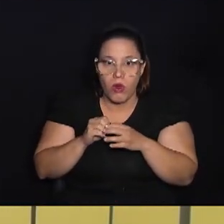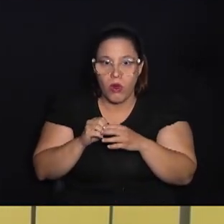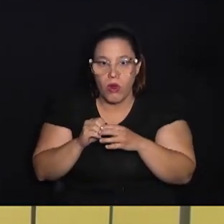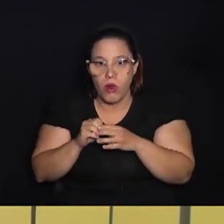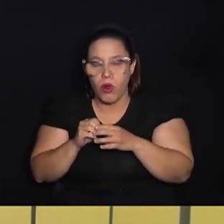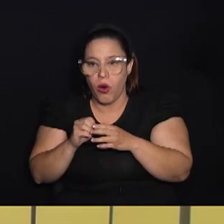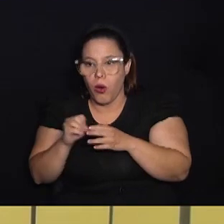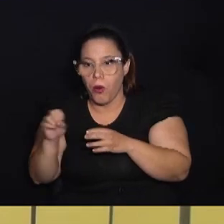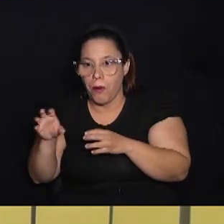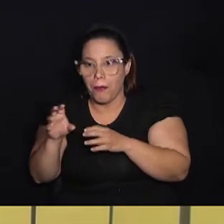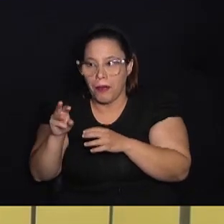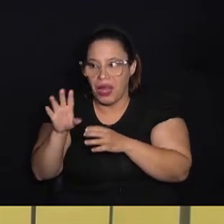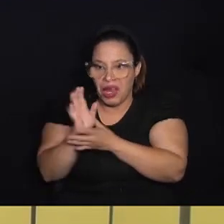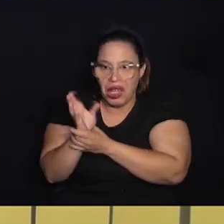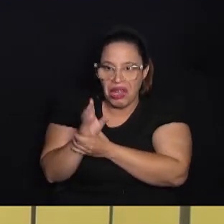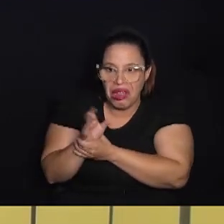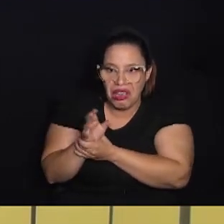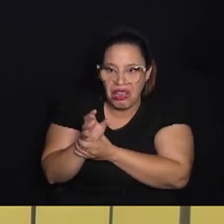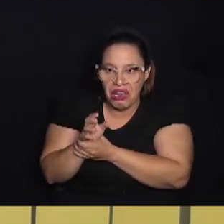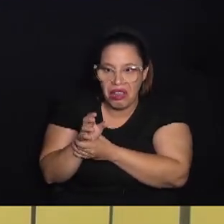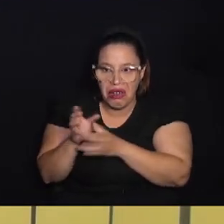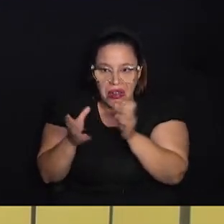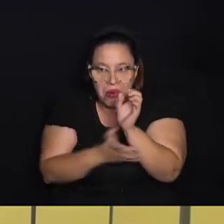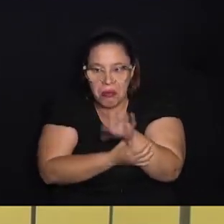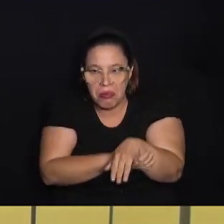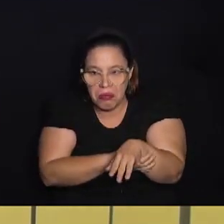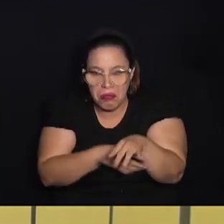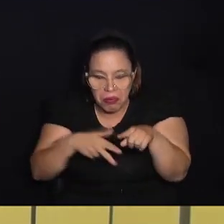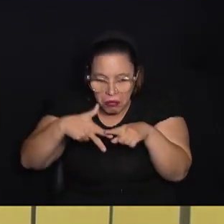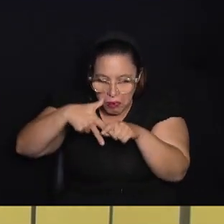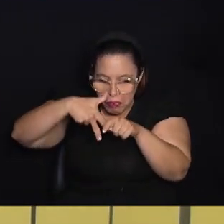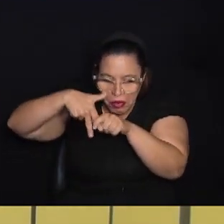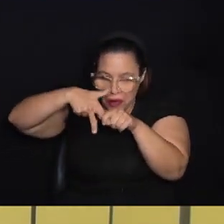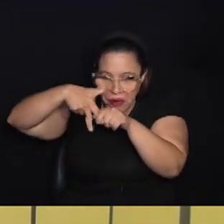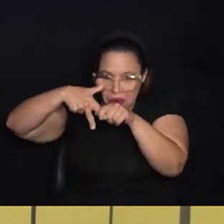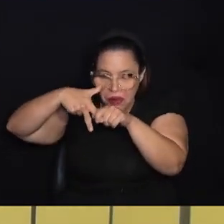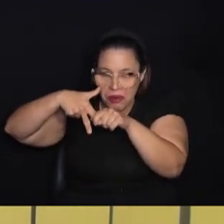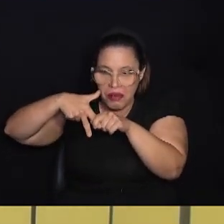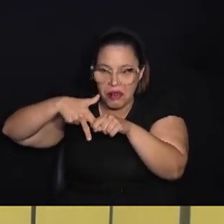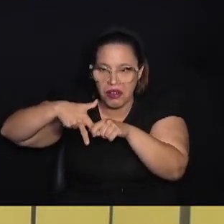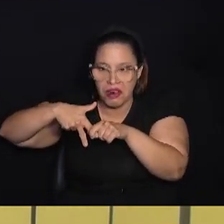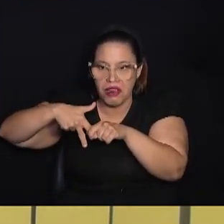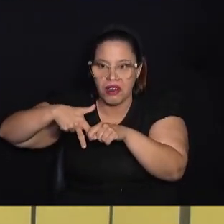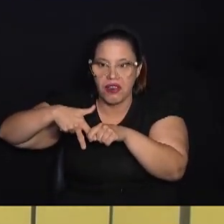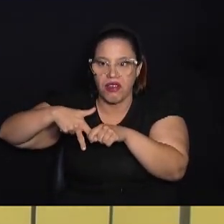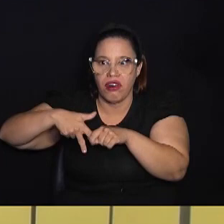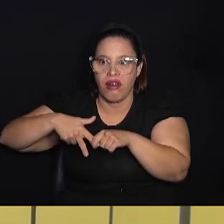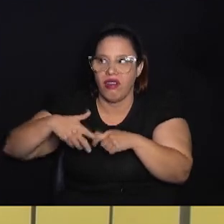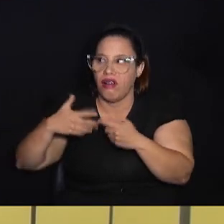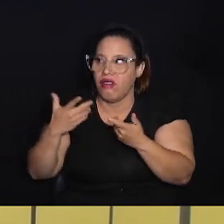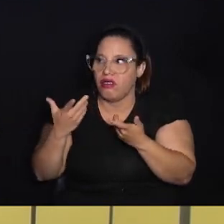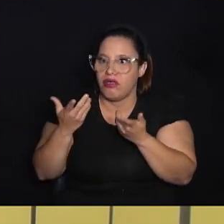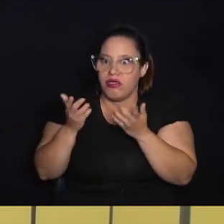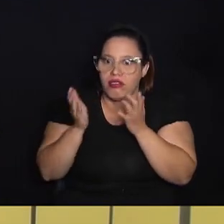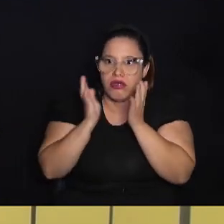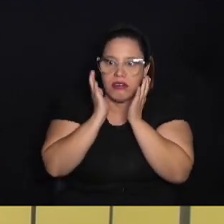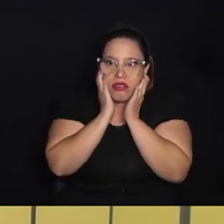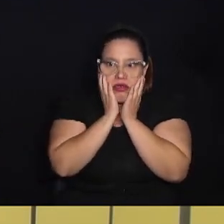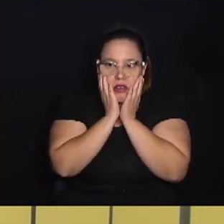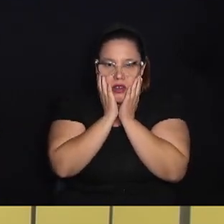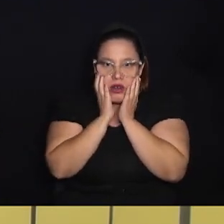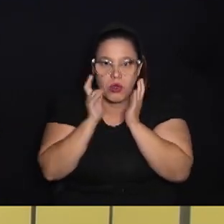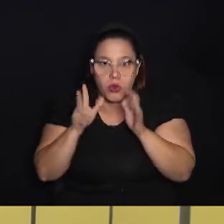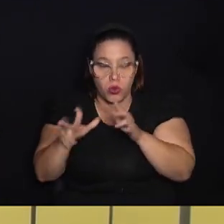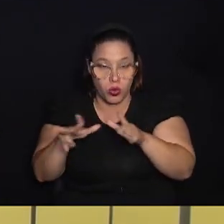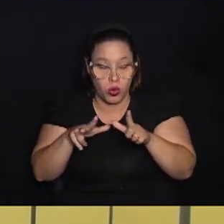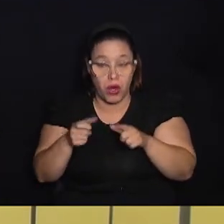então mão pedaço de perna por a explosão foi tão grande que Óbvio que não conseguiram os os corpos não ficaram em um